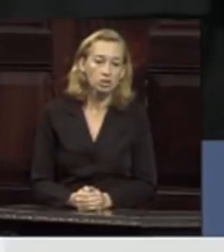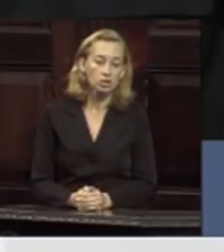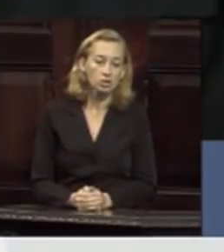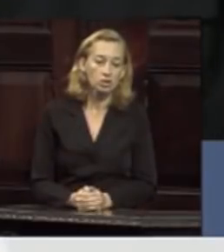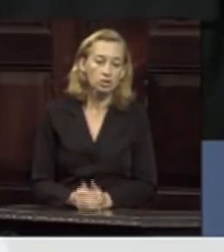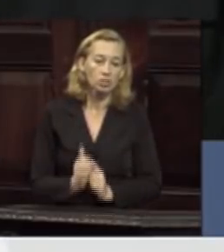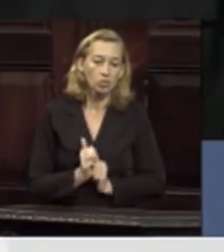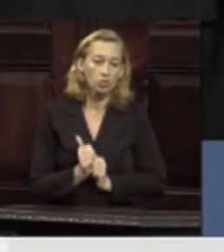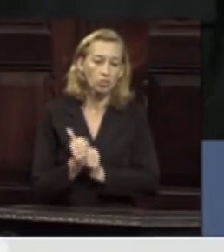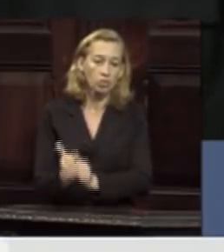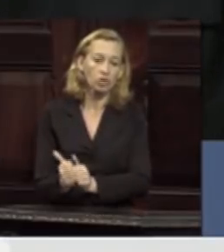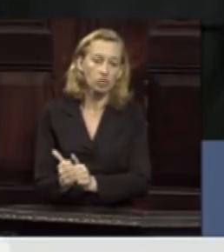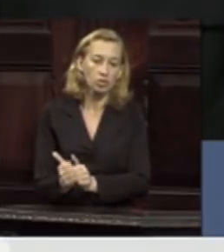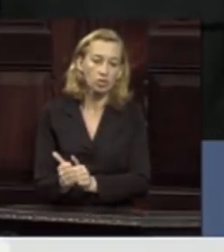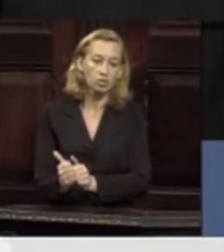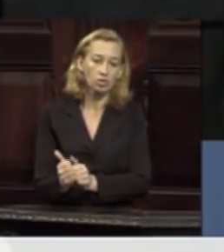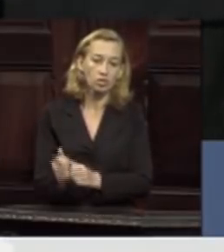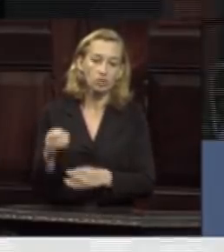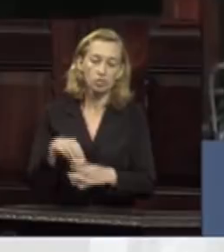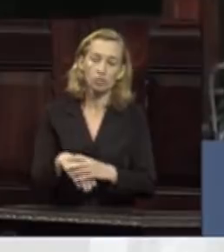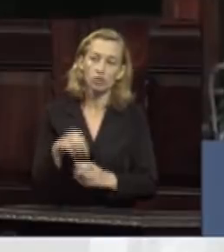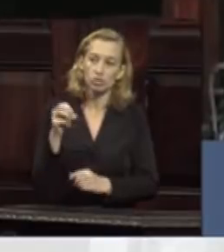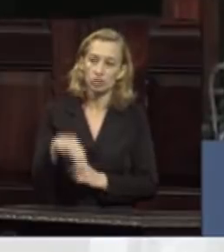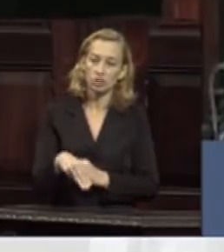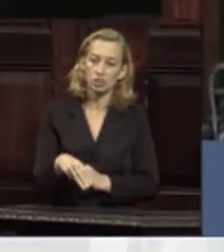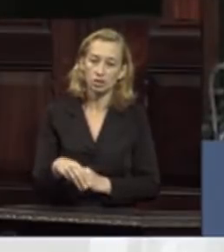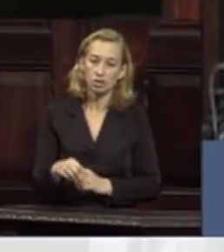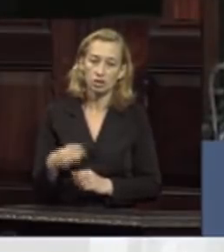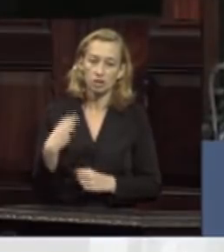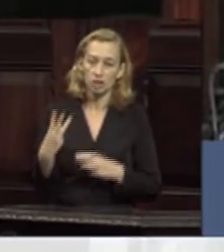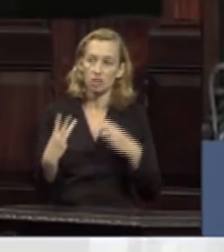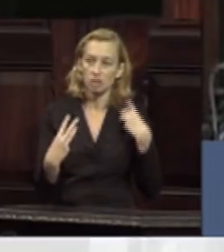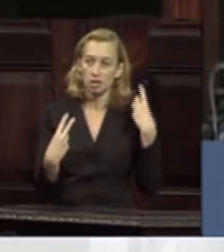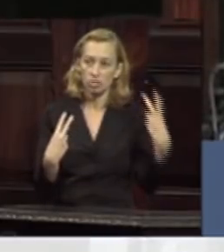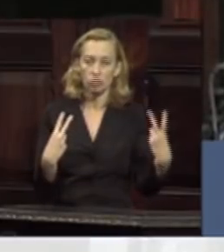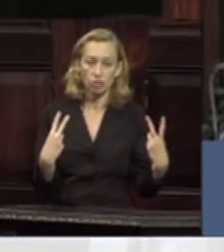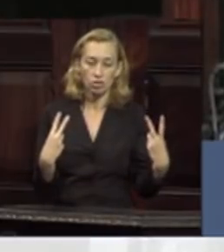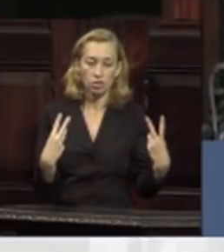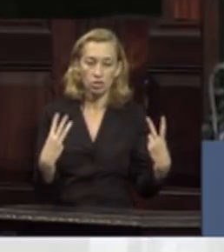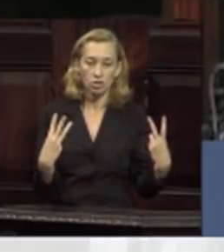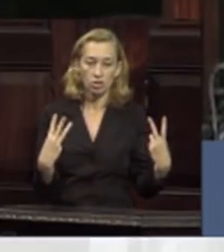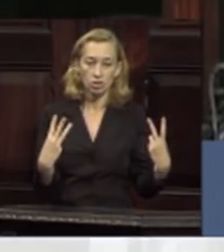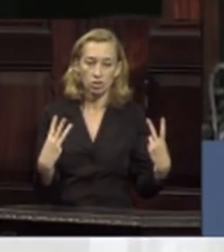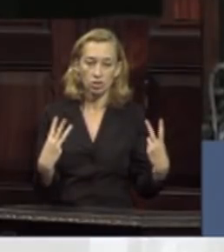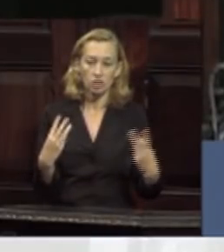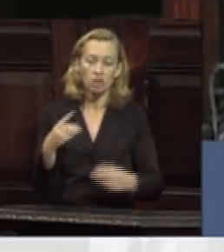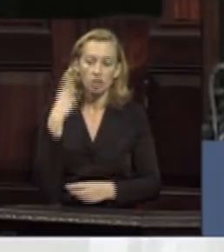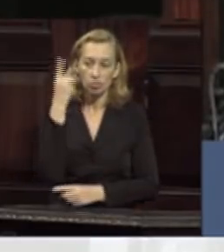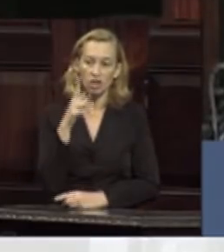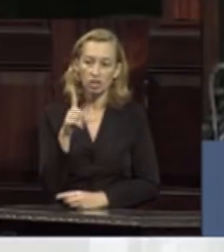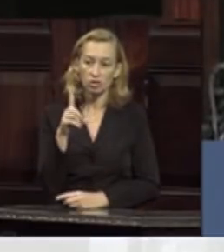Acompanho o voto do relator, deputado Gustavo Tutuca. 3-2. Deputado Dica.